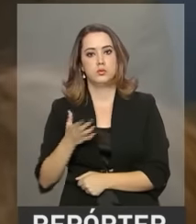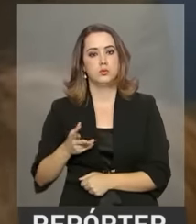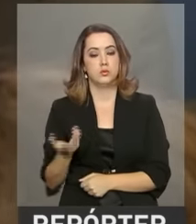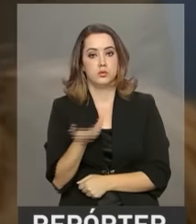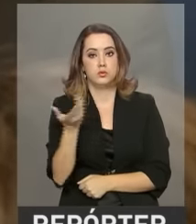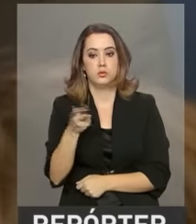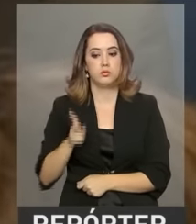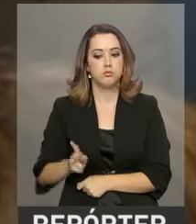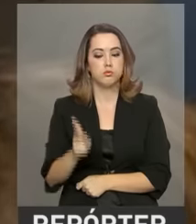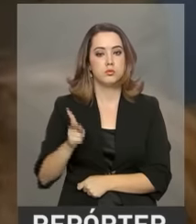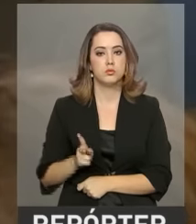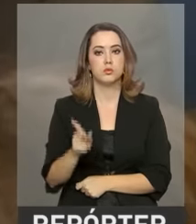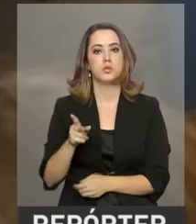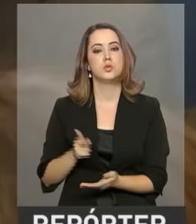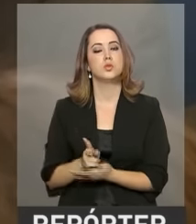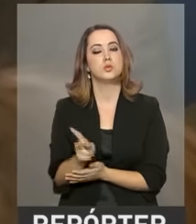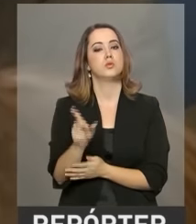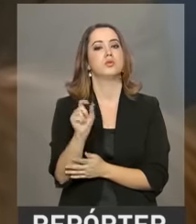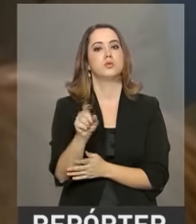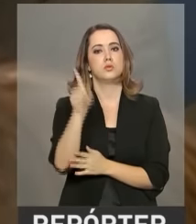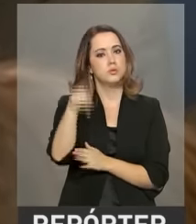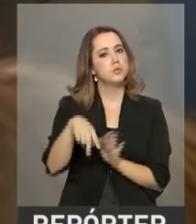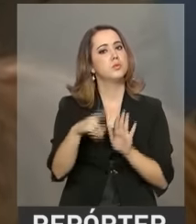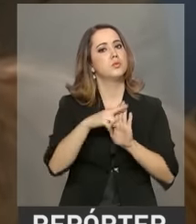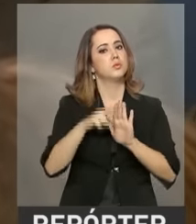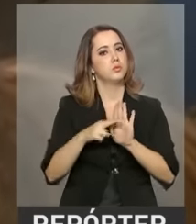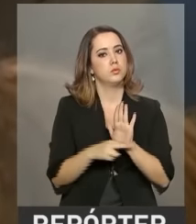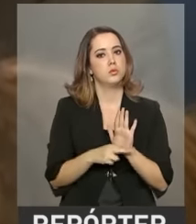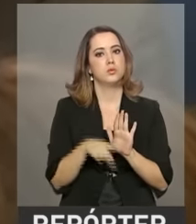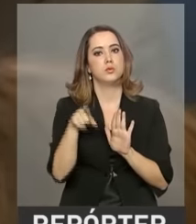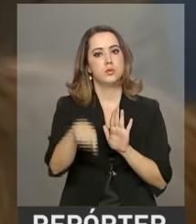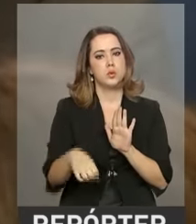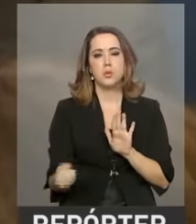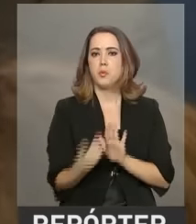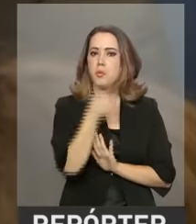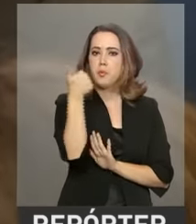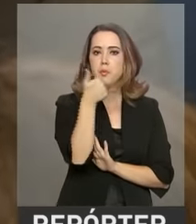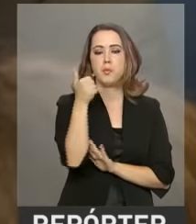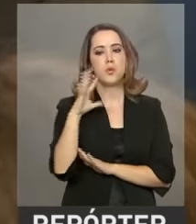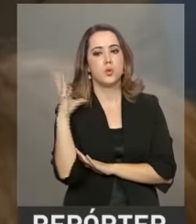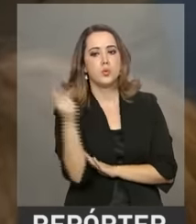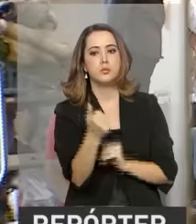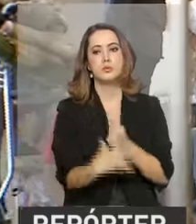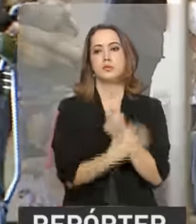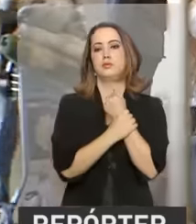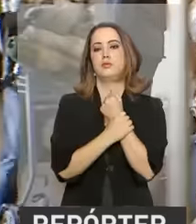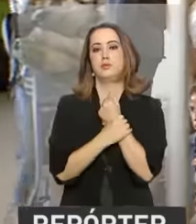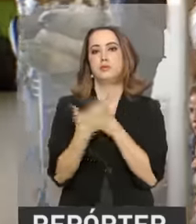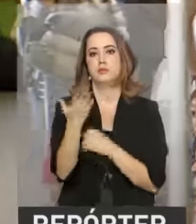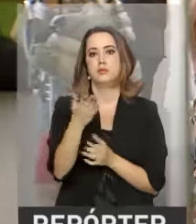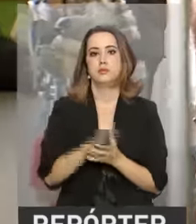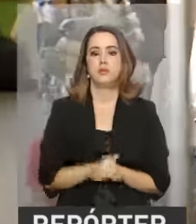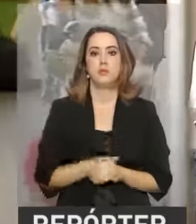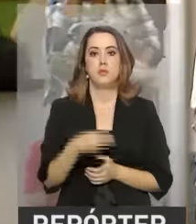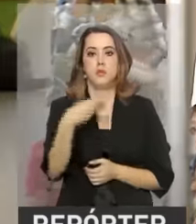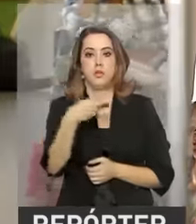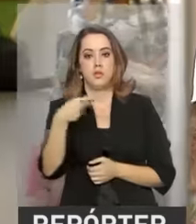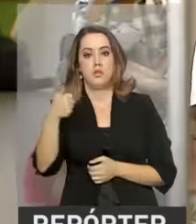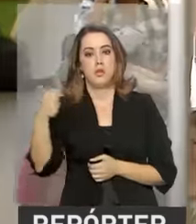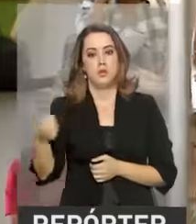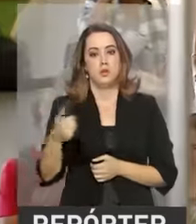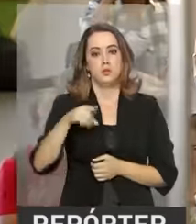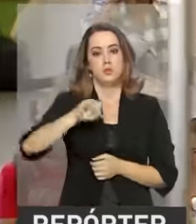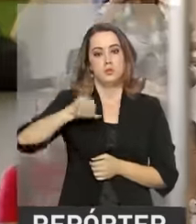perdure após a Olimpíada, que continue como uma regra. Isso é em benefício de todos, segurança é em benefício de todos. De 31 de julho a